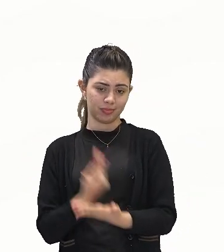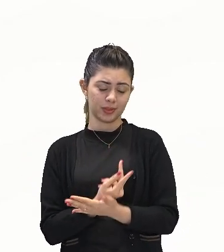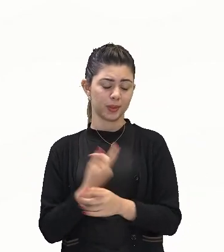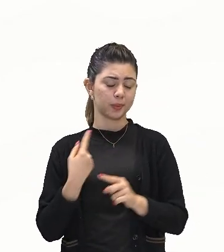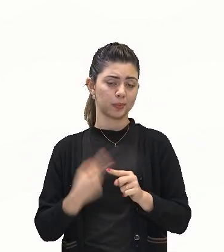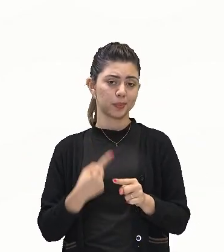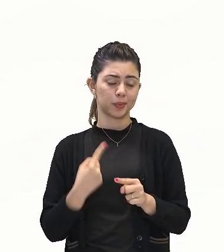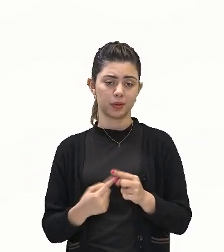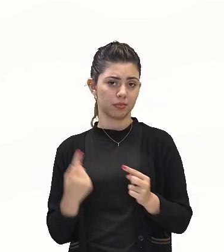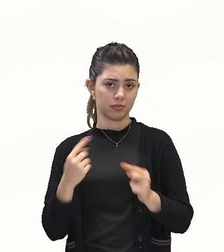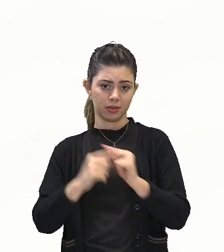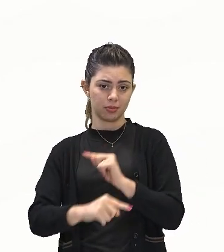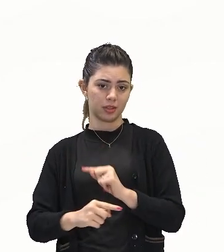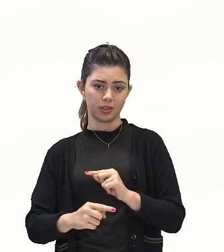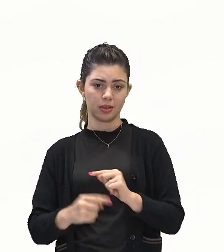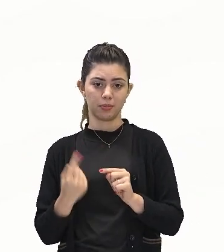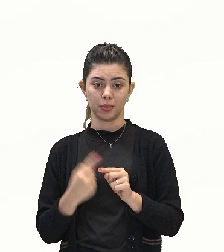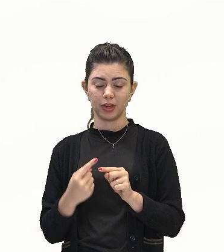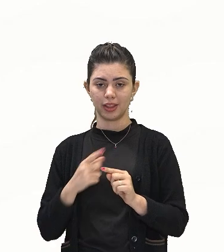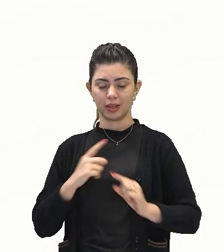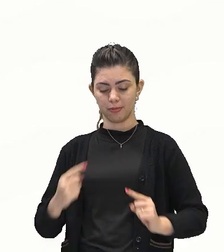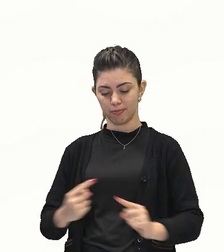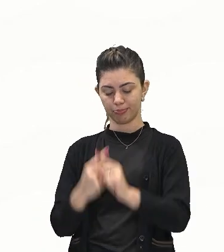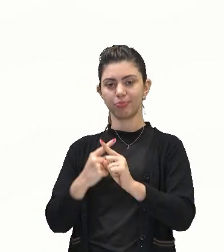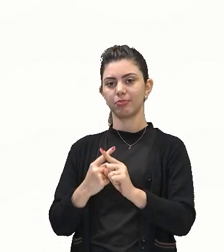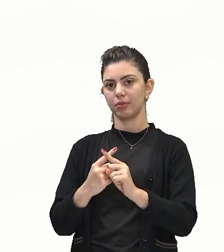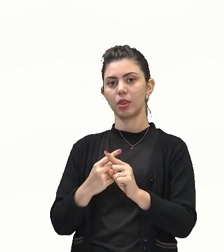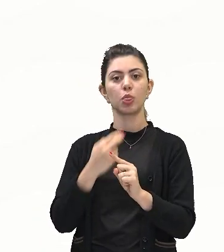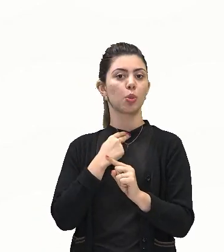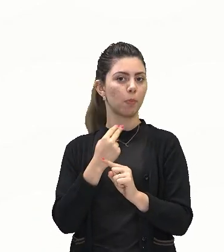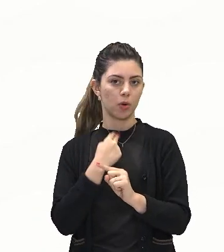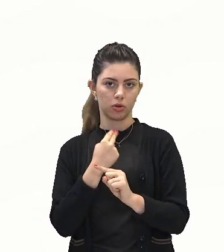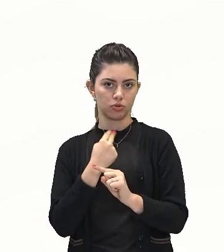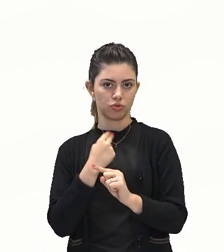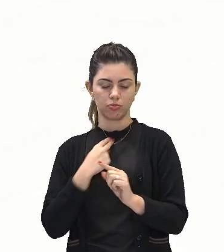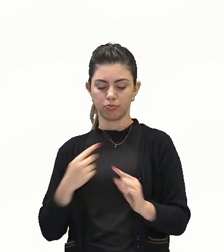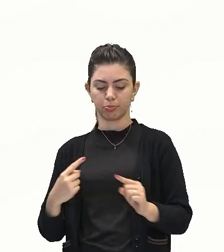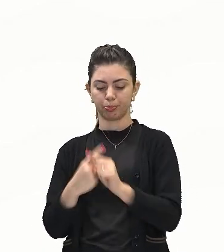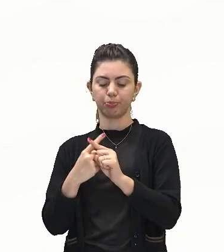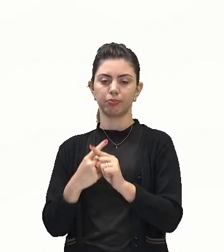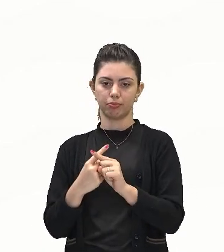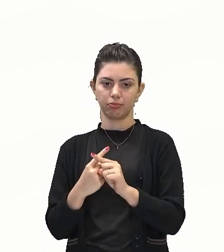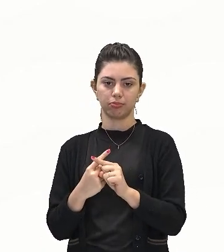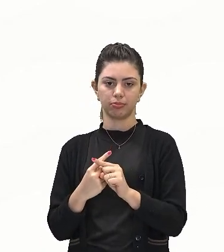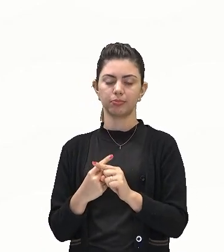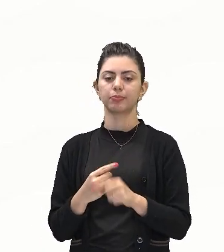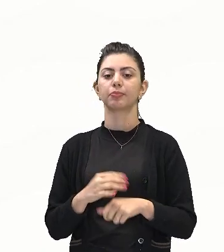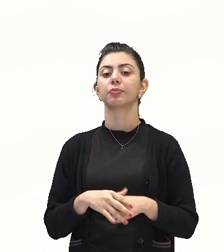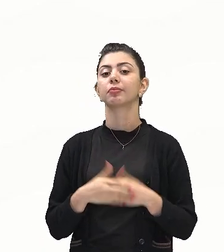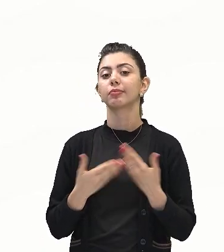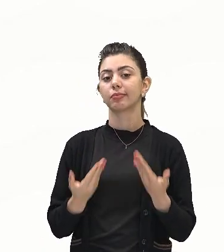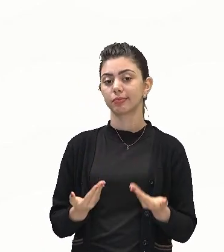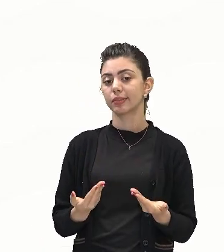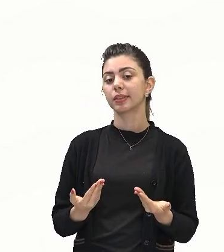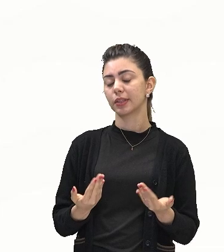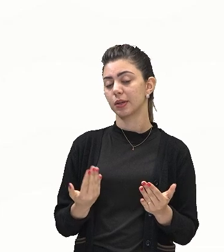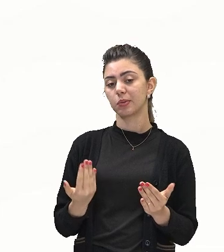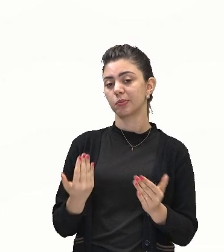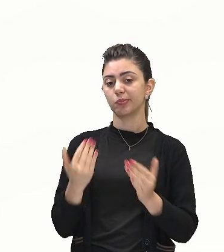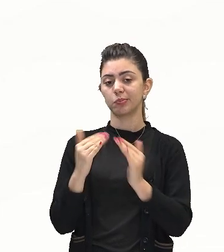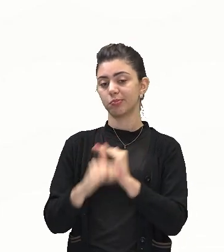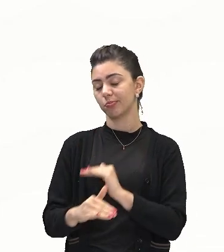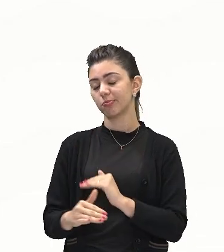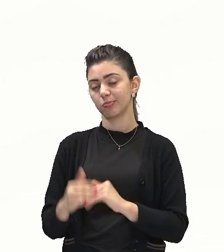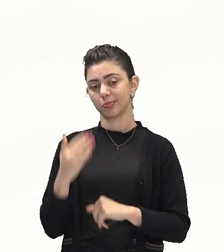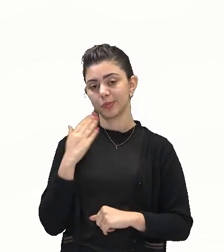quê? Porque bem aqui, as linhas se cruzam, tá? Então, exatamente por isso, isso aqui